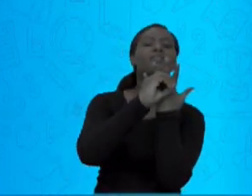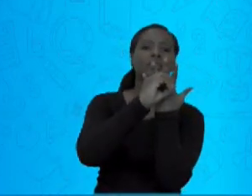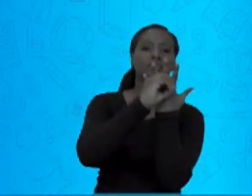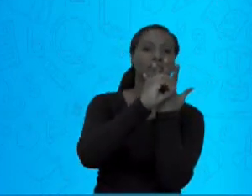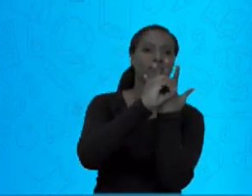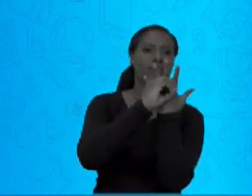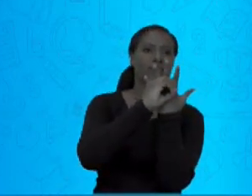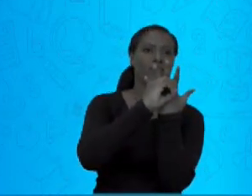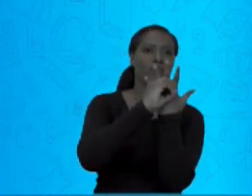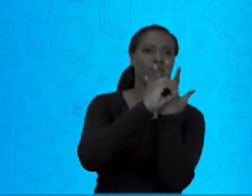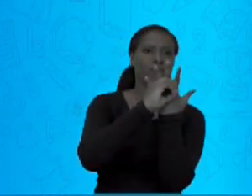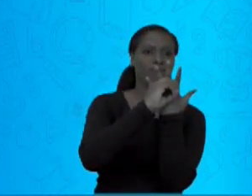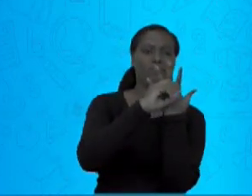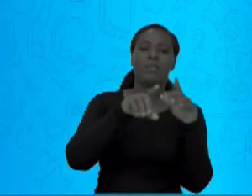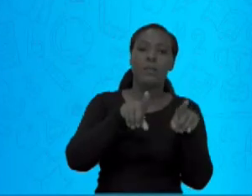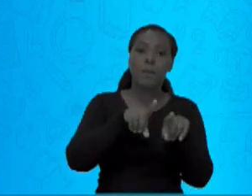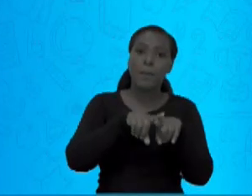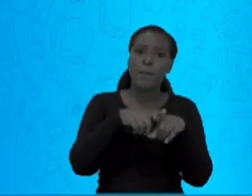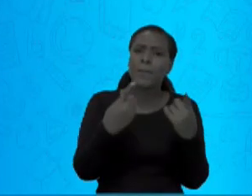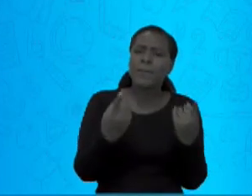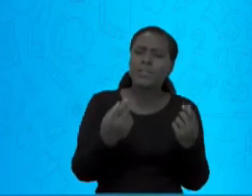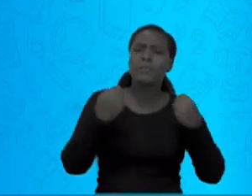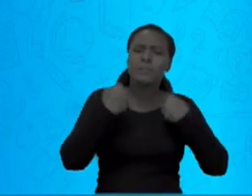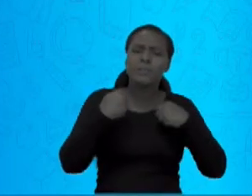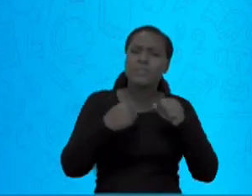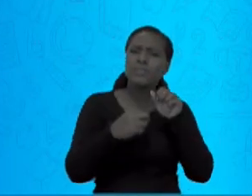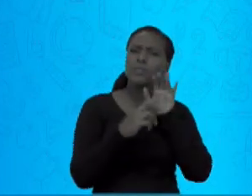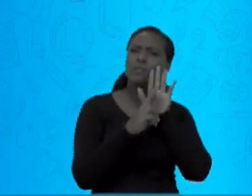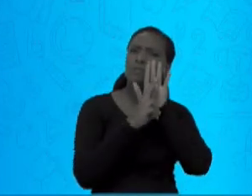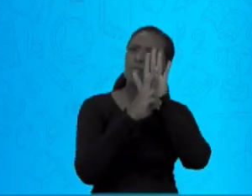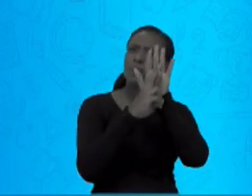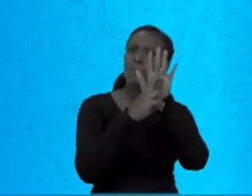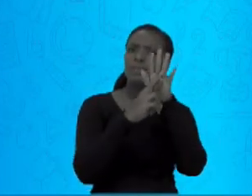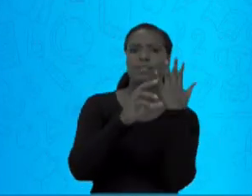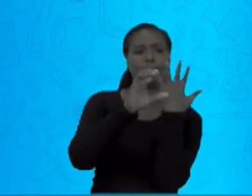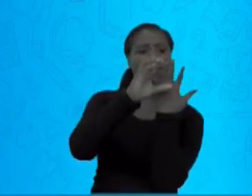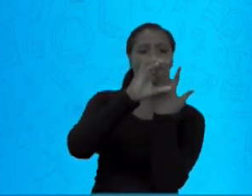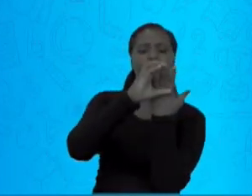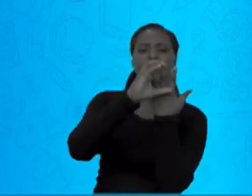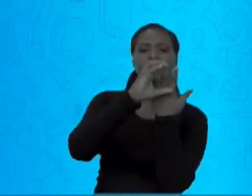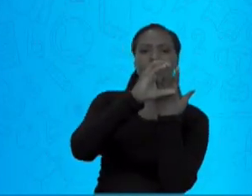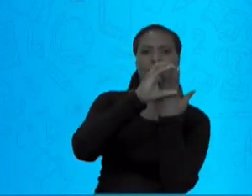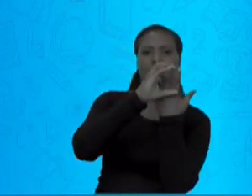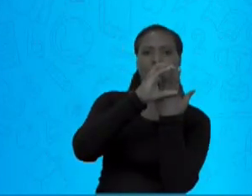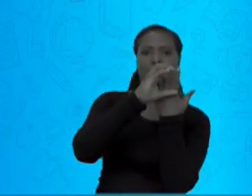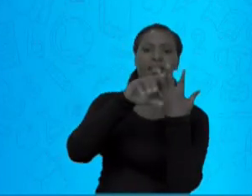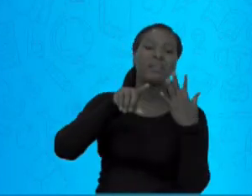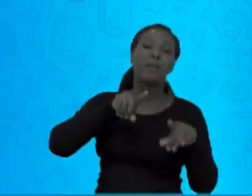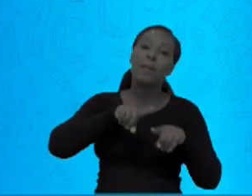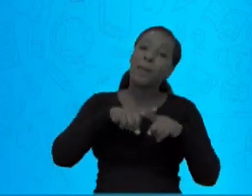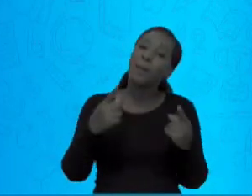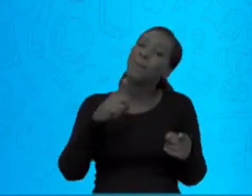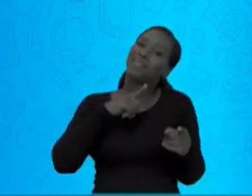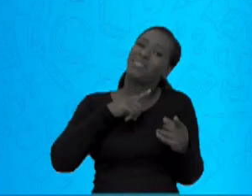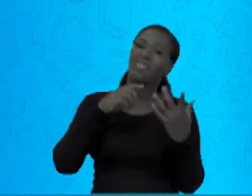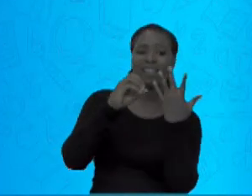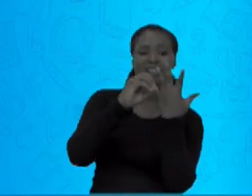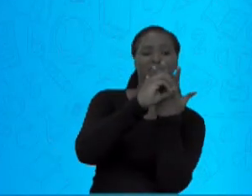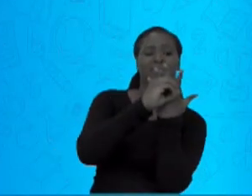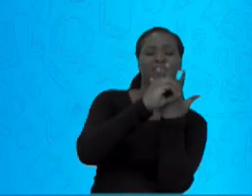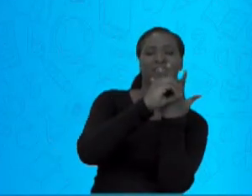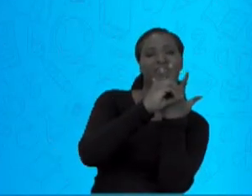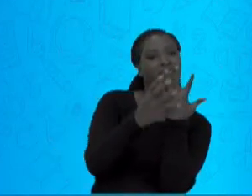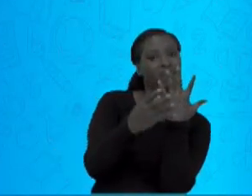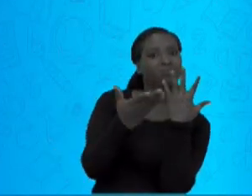para representar a centena, mas não tem valor algum ali. E 5 unidades de